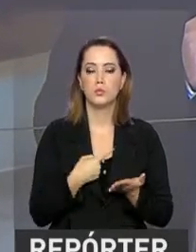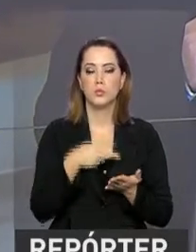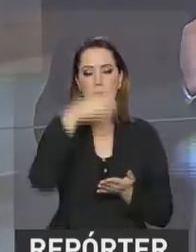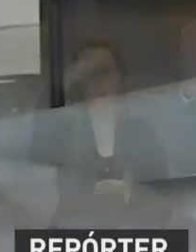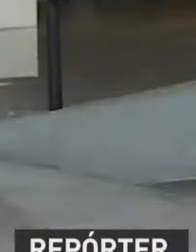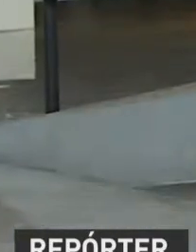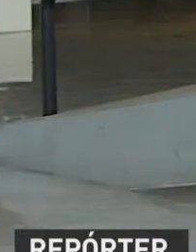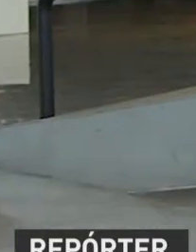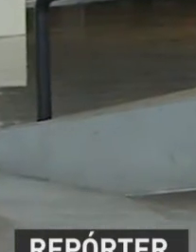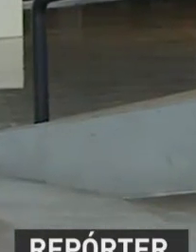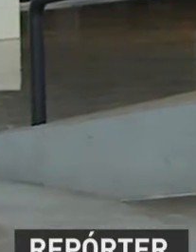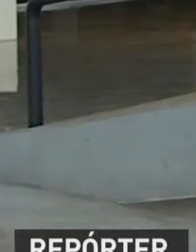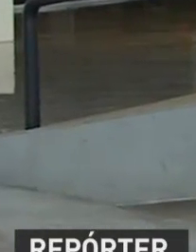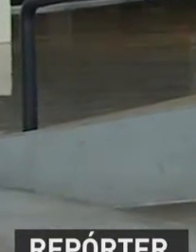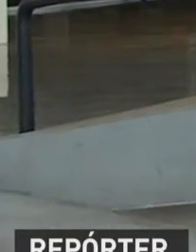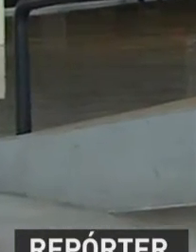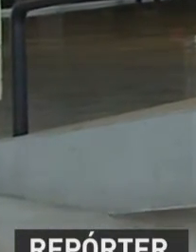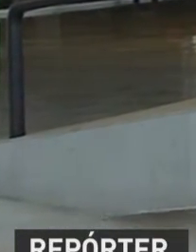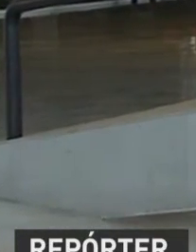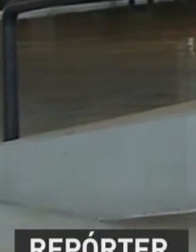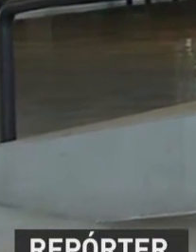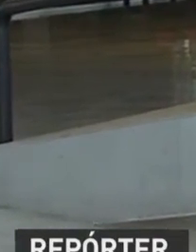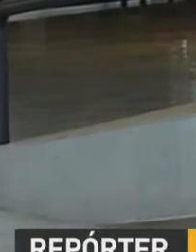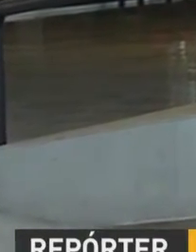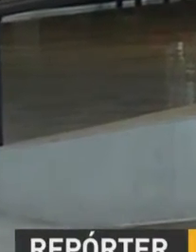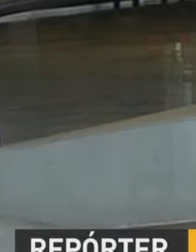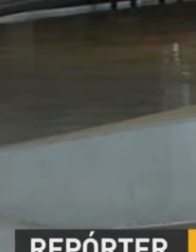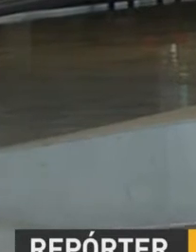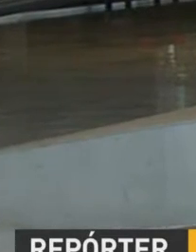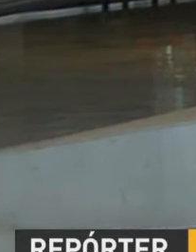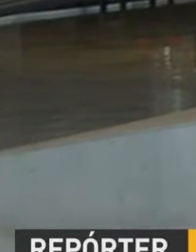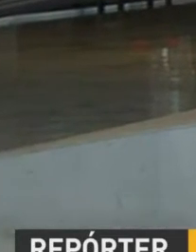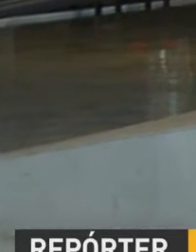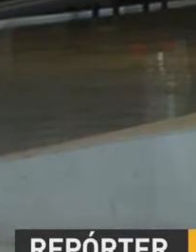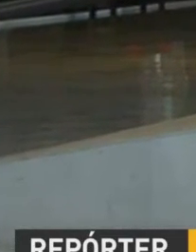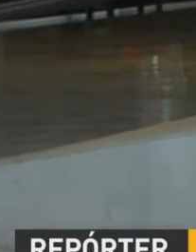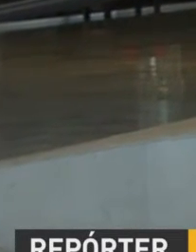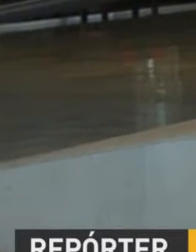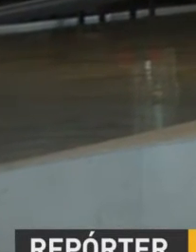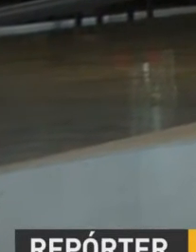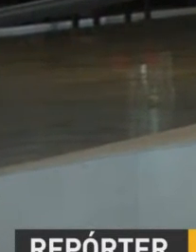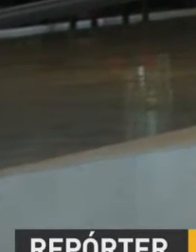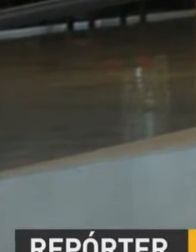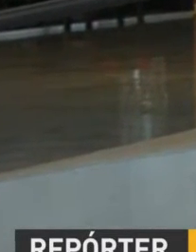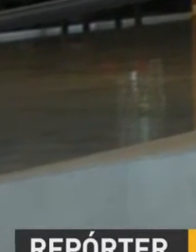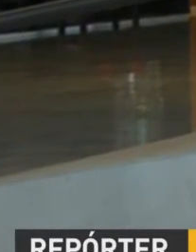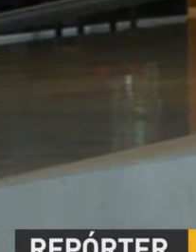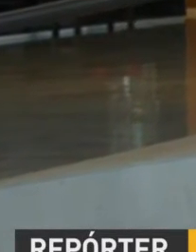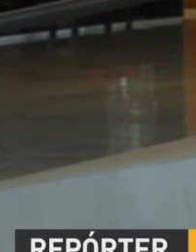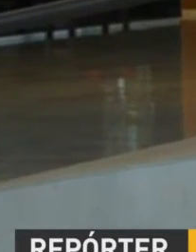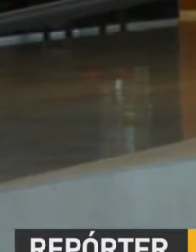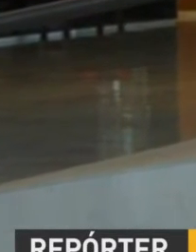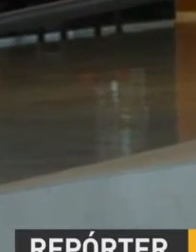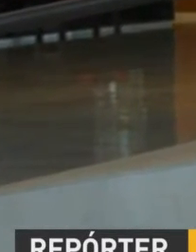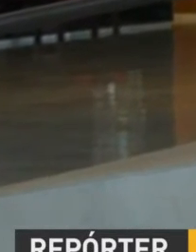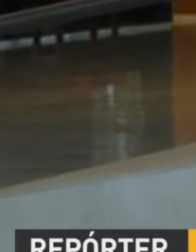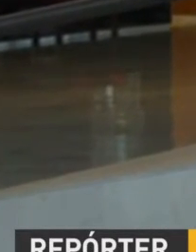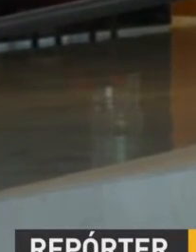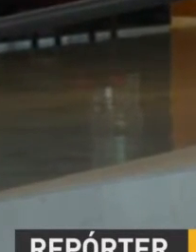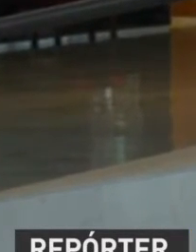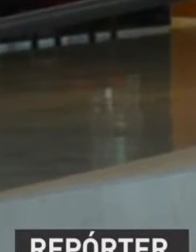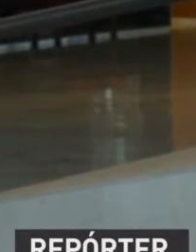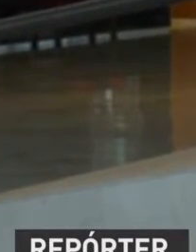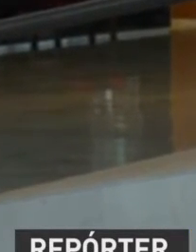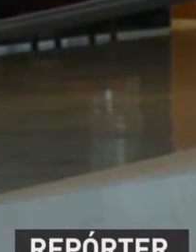temer está aqui no palácio do planalto por enquanto segue senha sem compromissos oficiais previstos na agenda para esta sexta feira